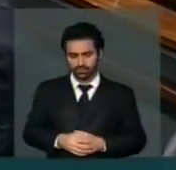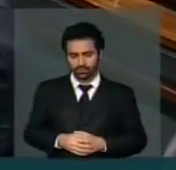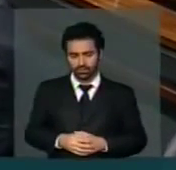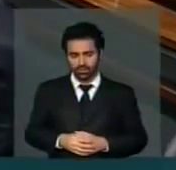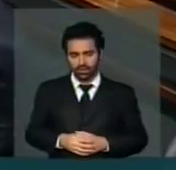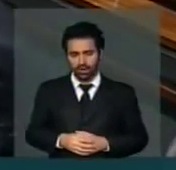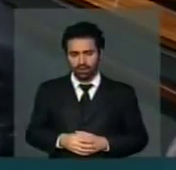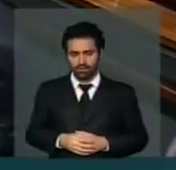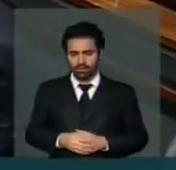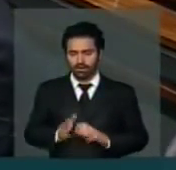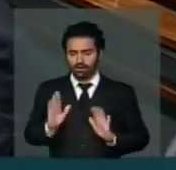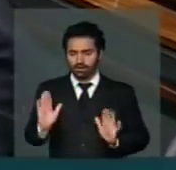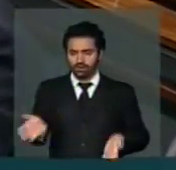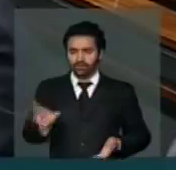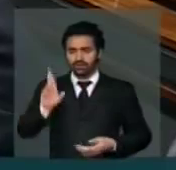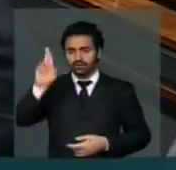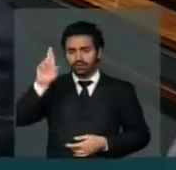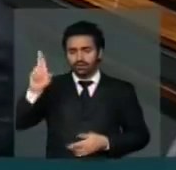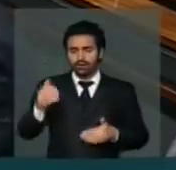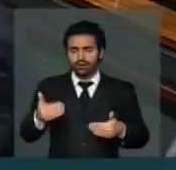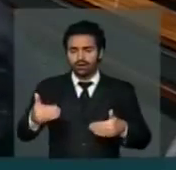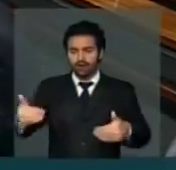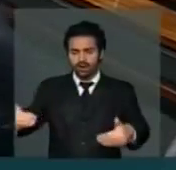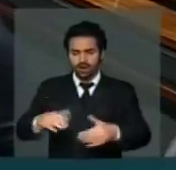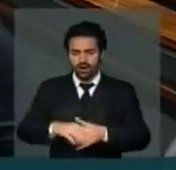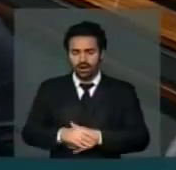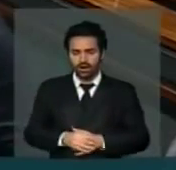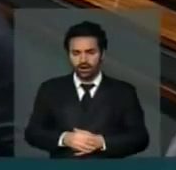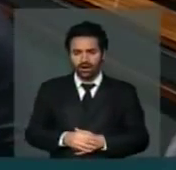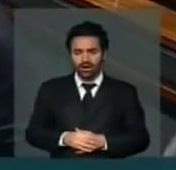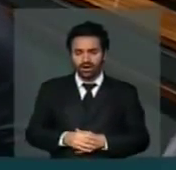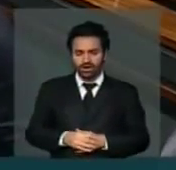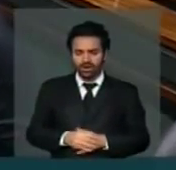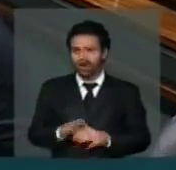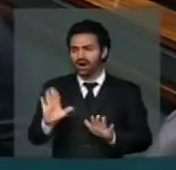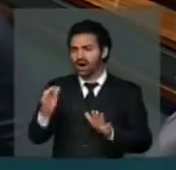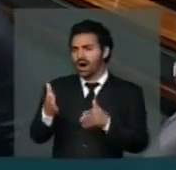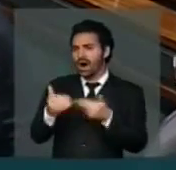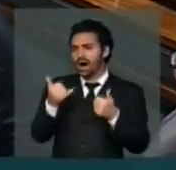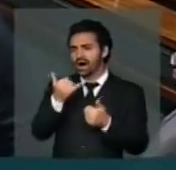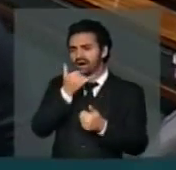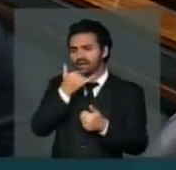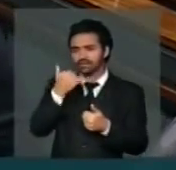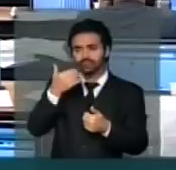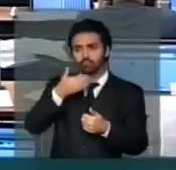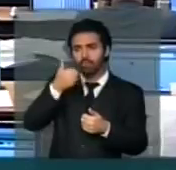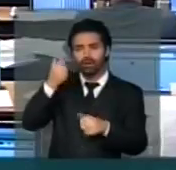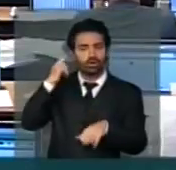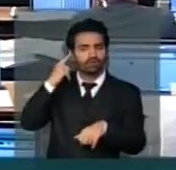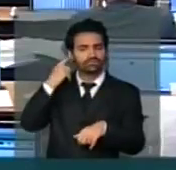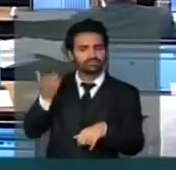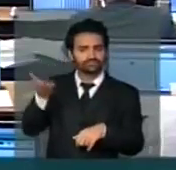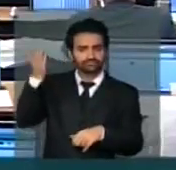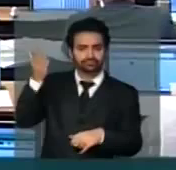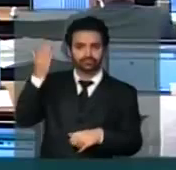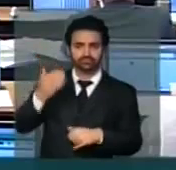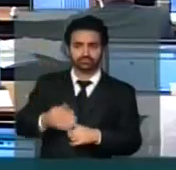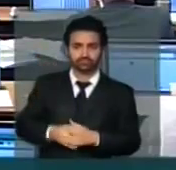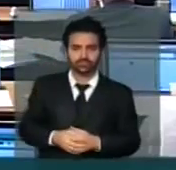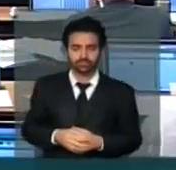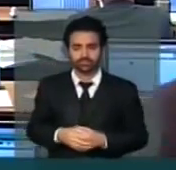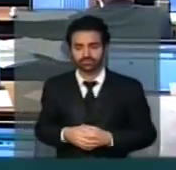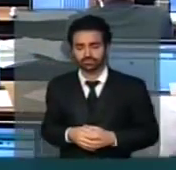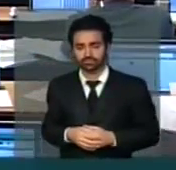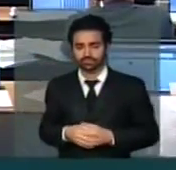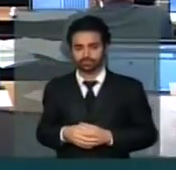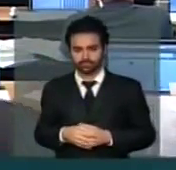que teve à frente do Ministério da Controladoria Geral da União. Pediu o serviço do senhor para melhorar um pouco o som? Está muito ruim,